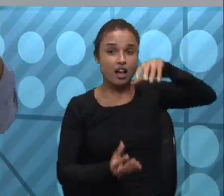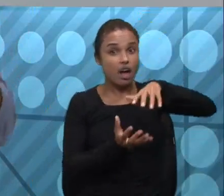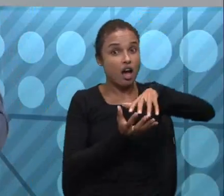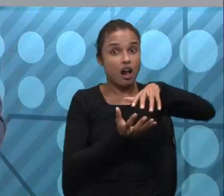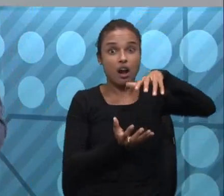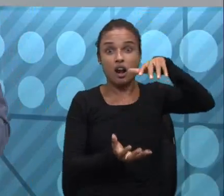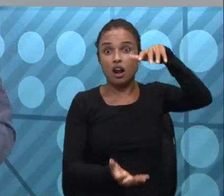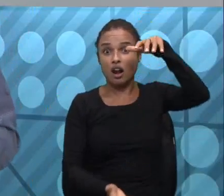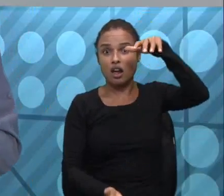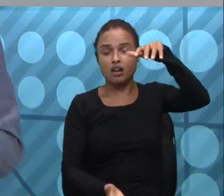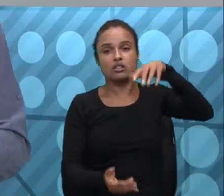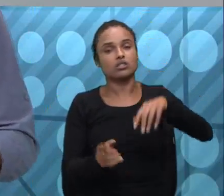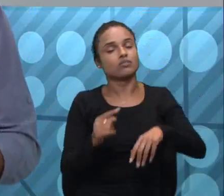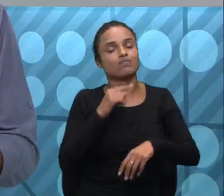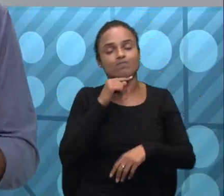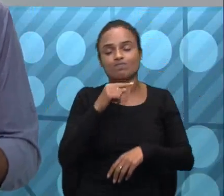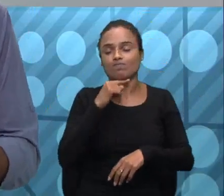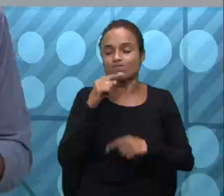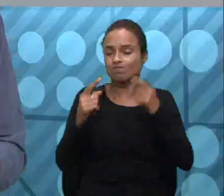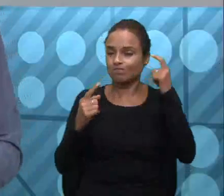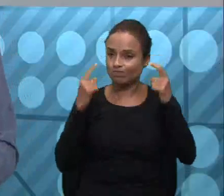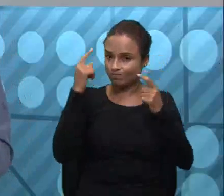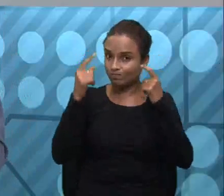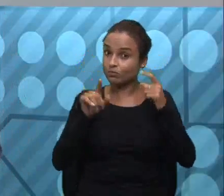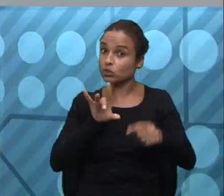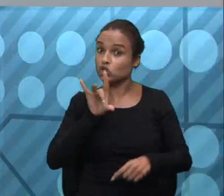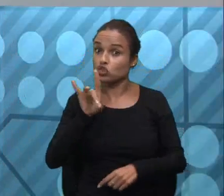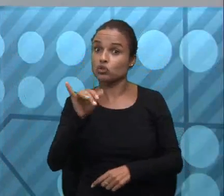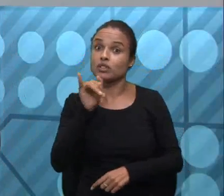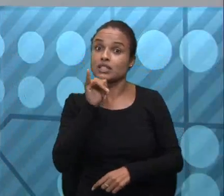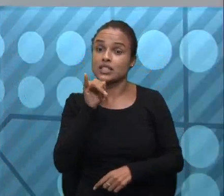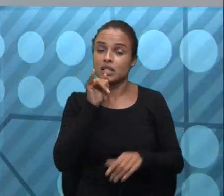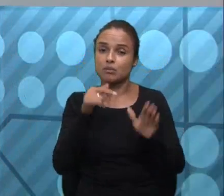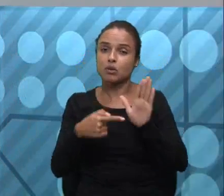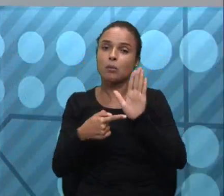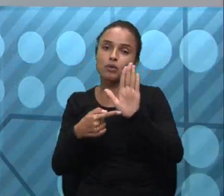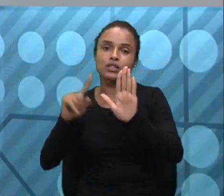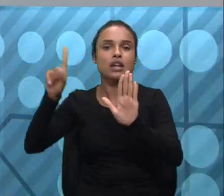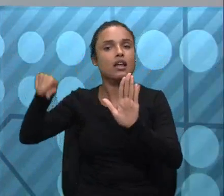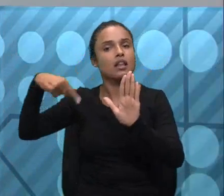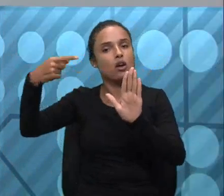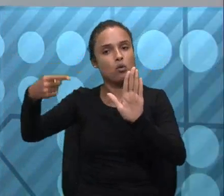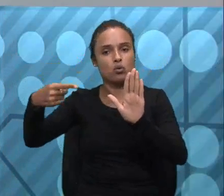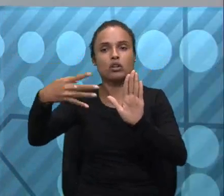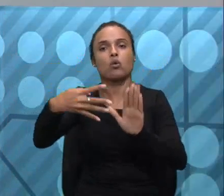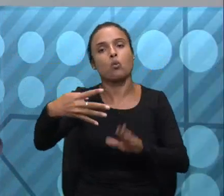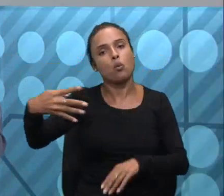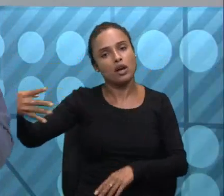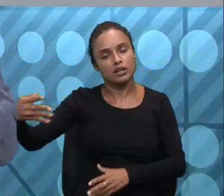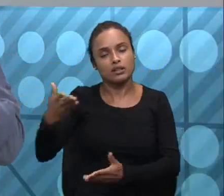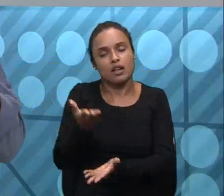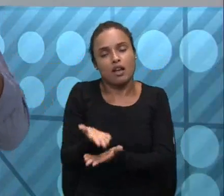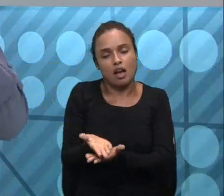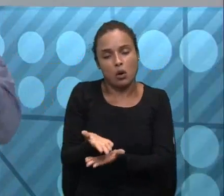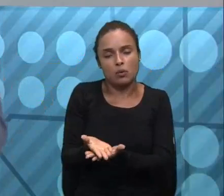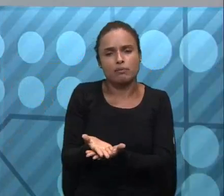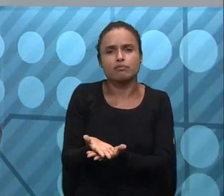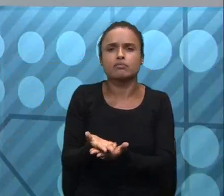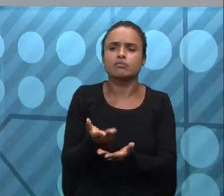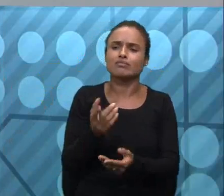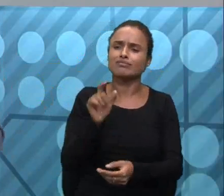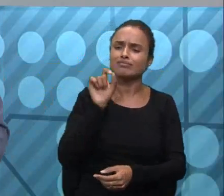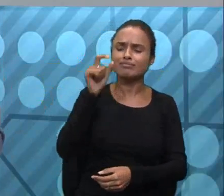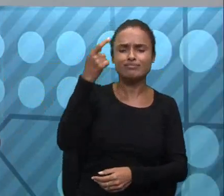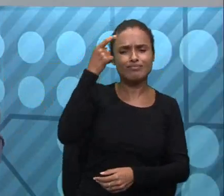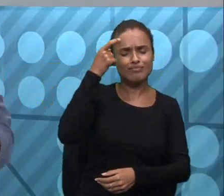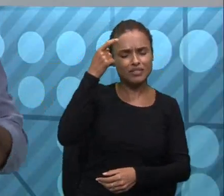Não se preocupe com isso ainda, porque isso vai ser apresentado na quarta teleaula. Mas, a título de curiosidade, quando a gente tem alguma dor,